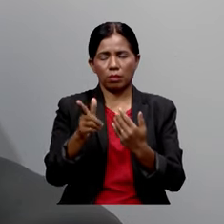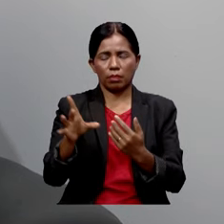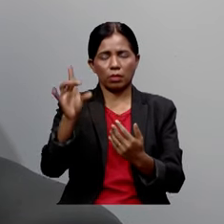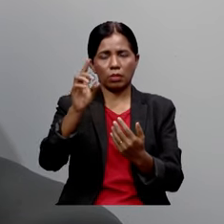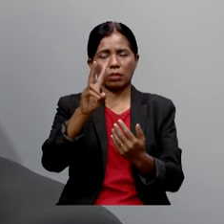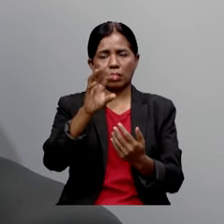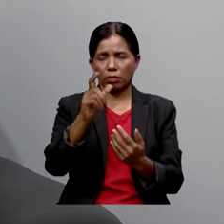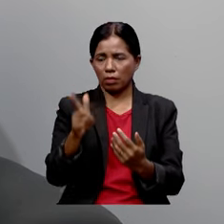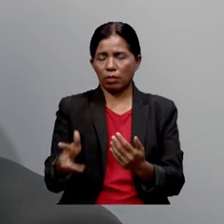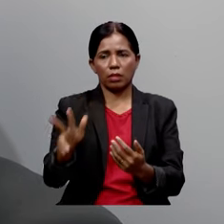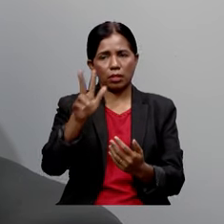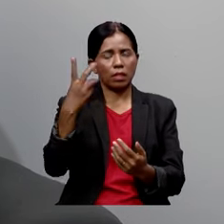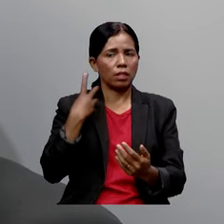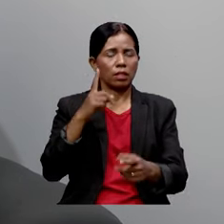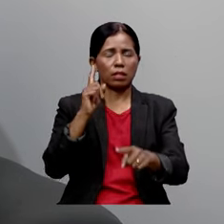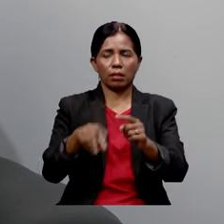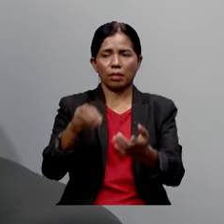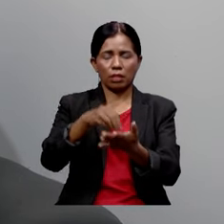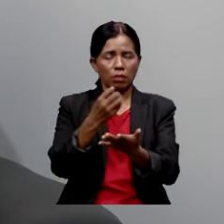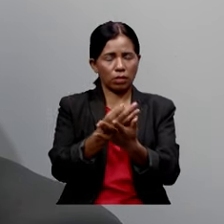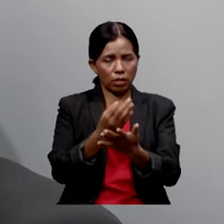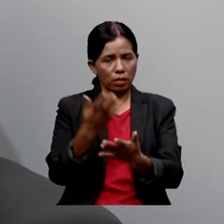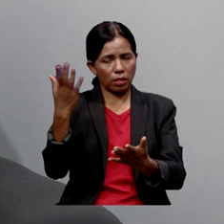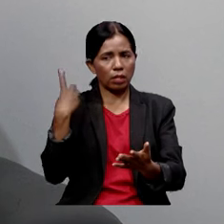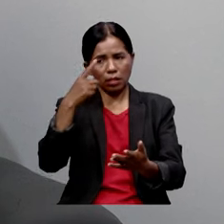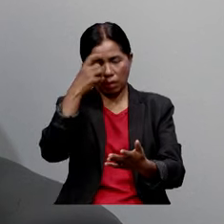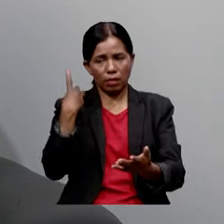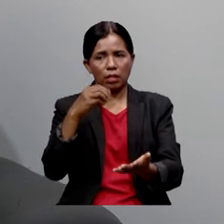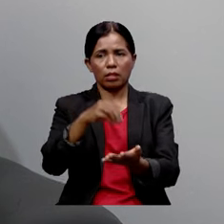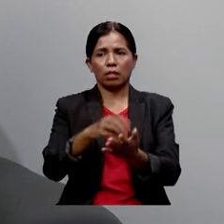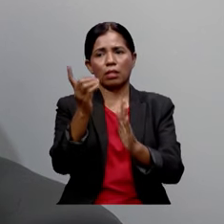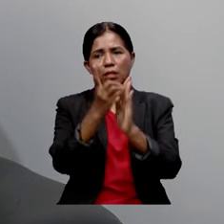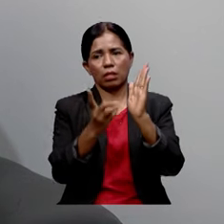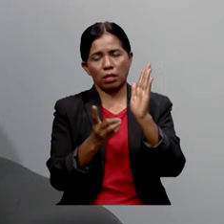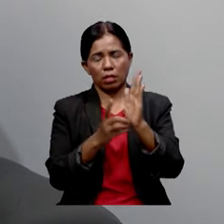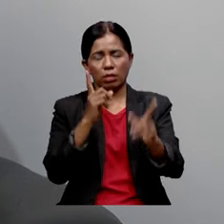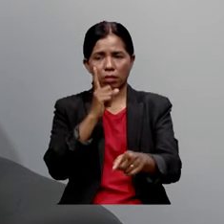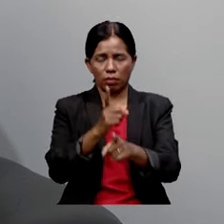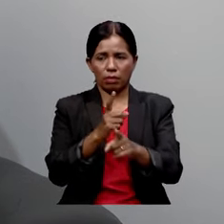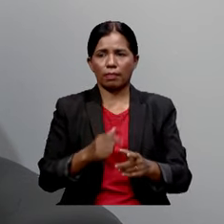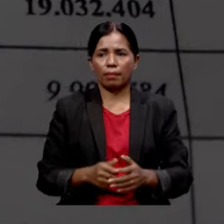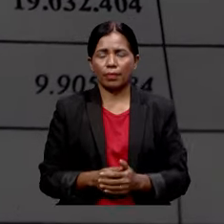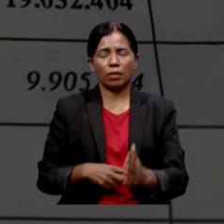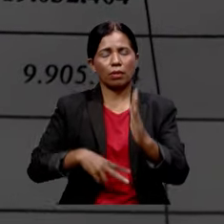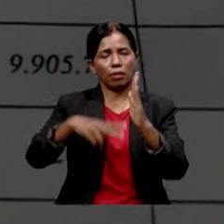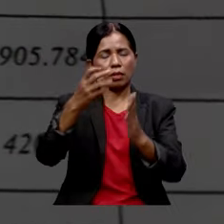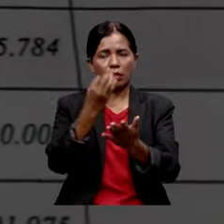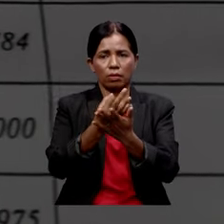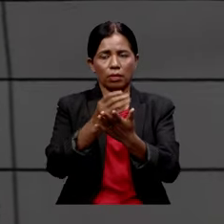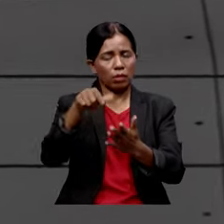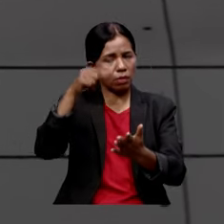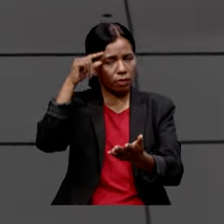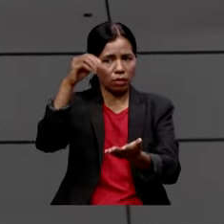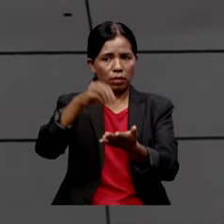2023. Também não está a ver o tempo. Também está a ver o tempo que baseia para dar certeza. O seu valor orçamento do governo